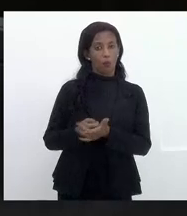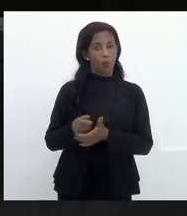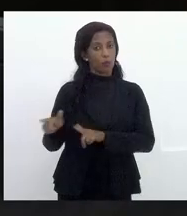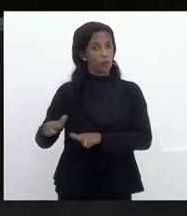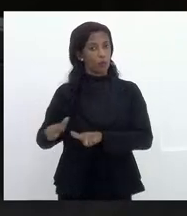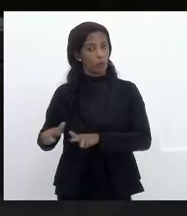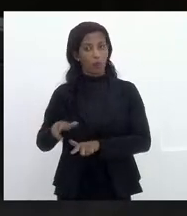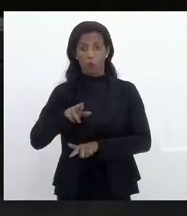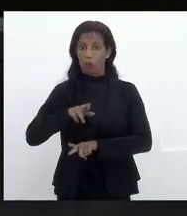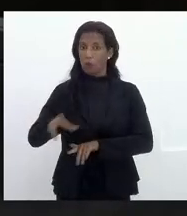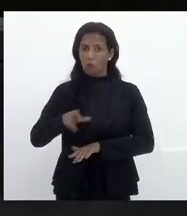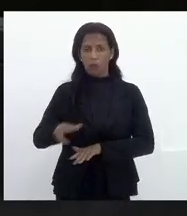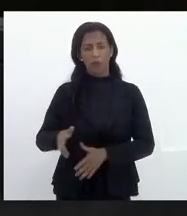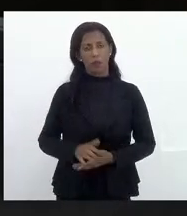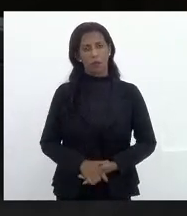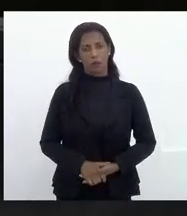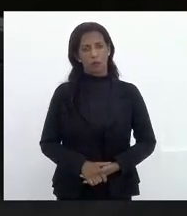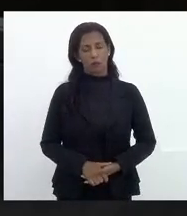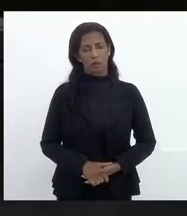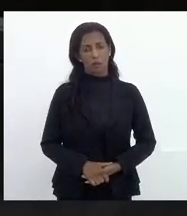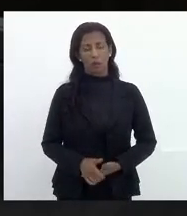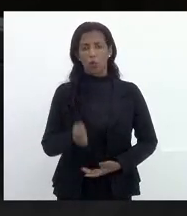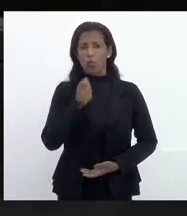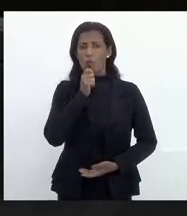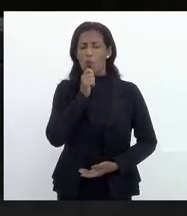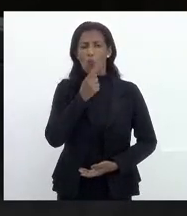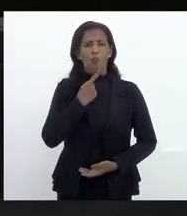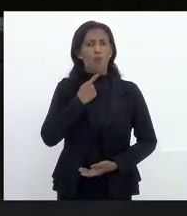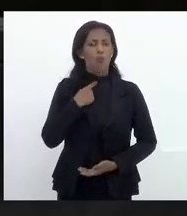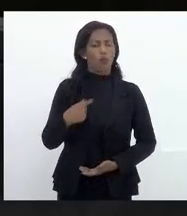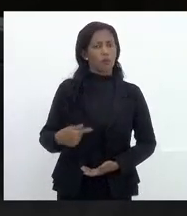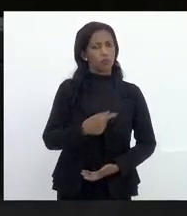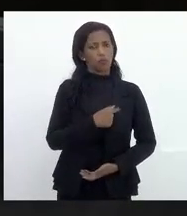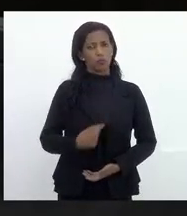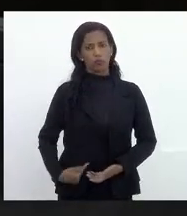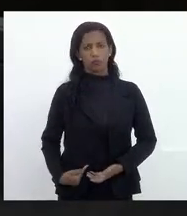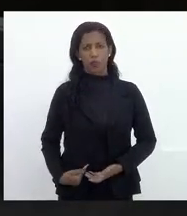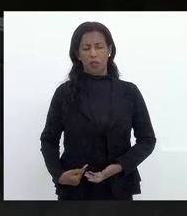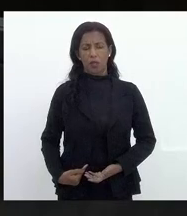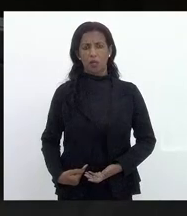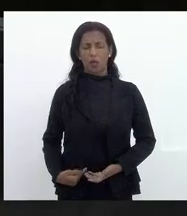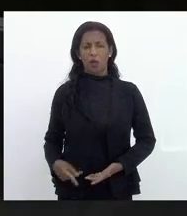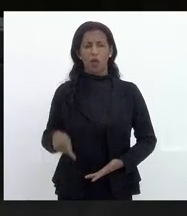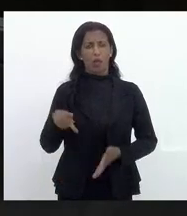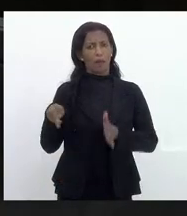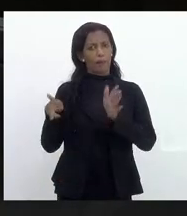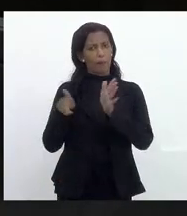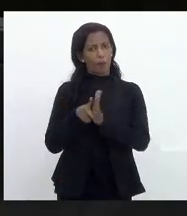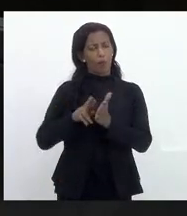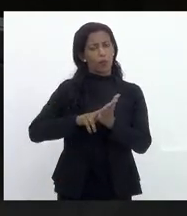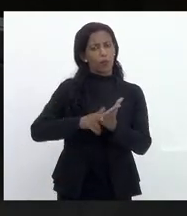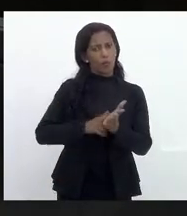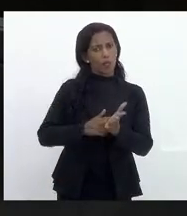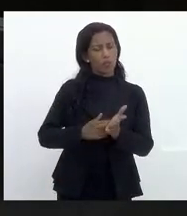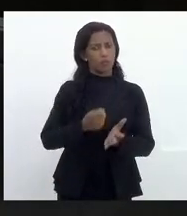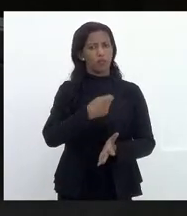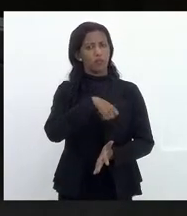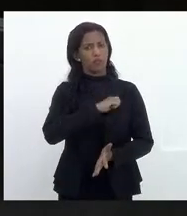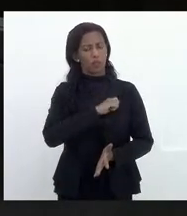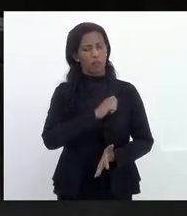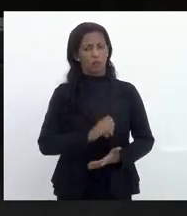servidores não é isso gente não tem nenhuma vontade do governo Isso é uma imposição do regime de recuperação